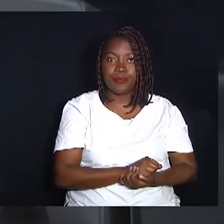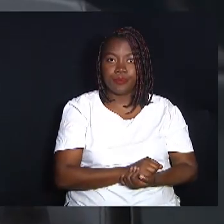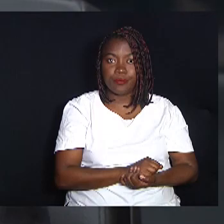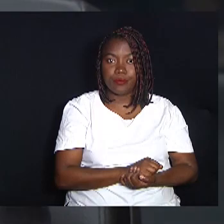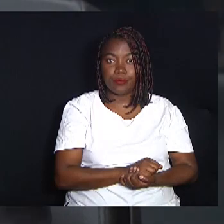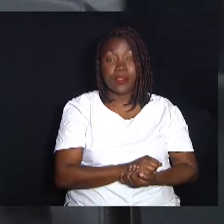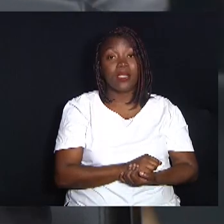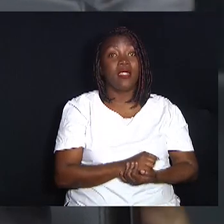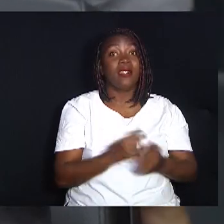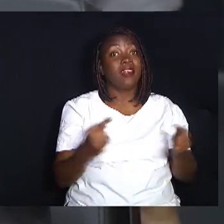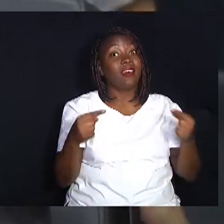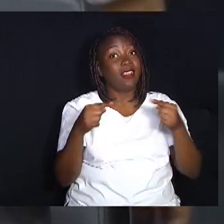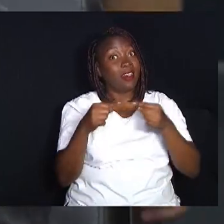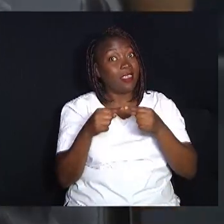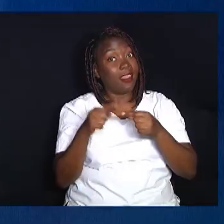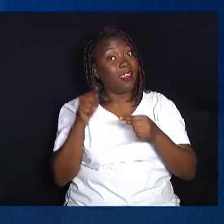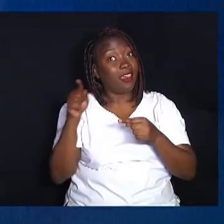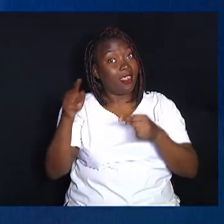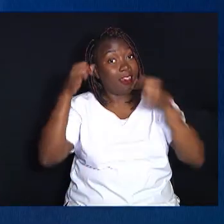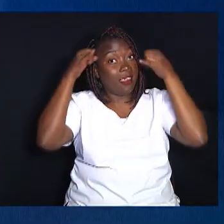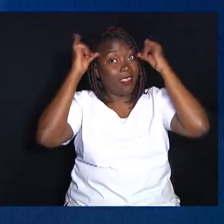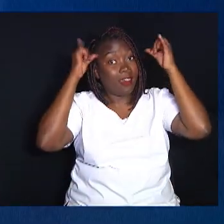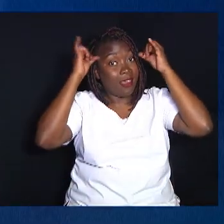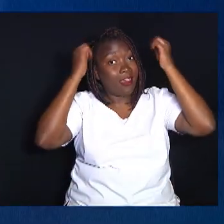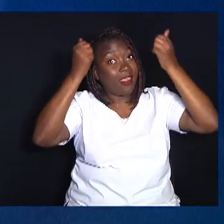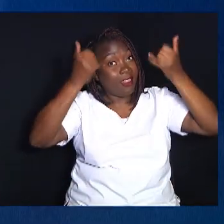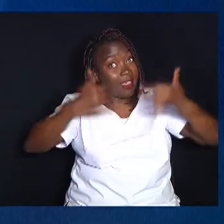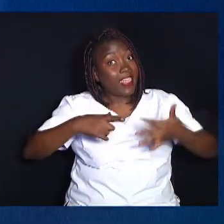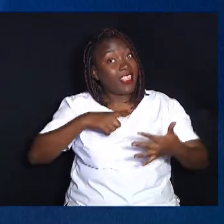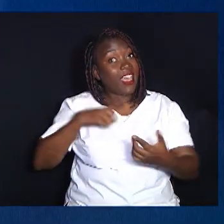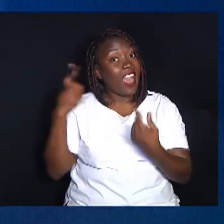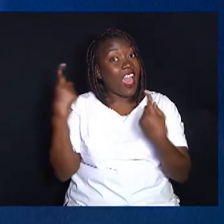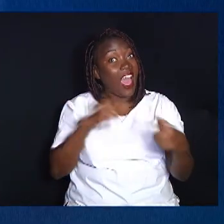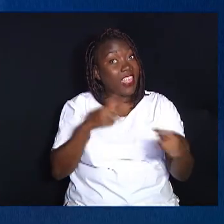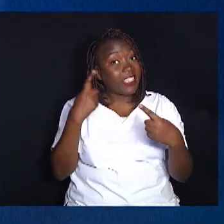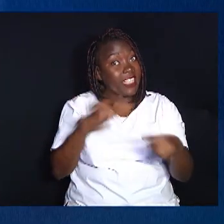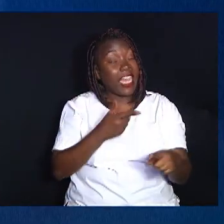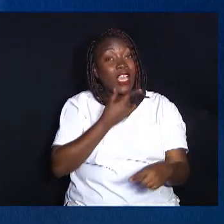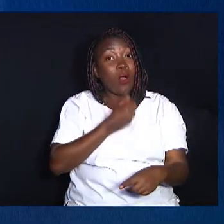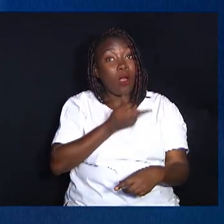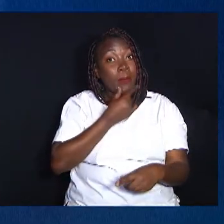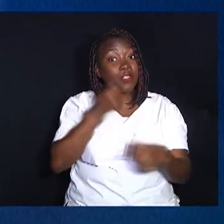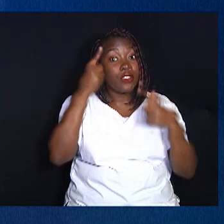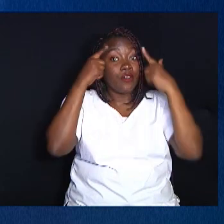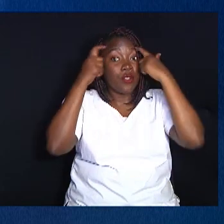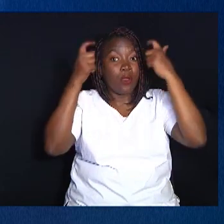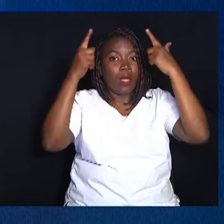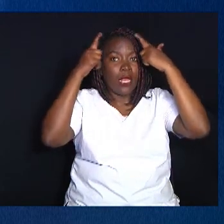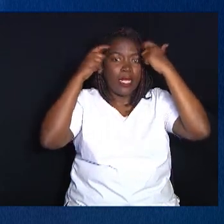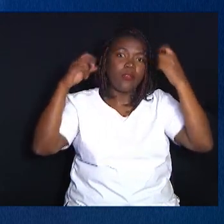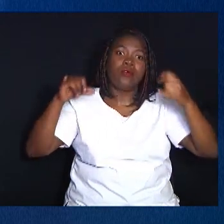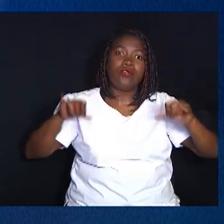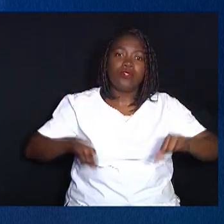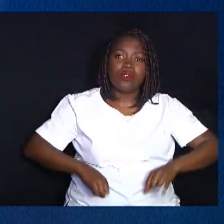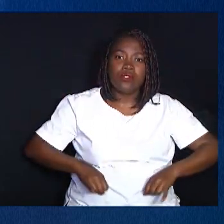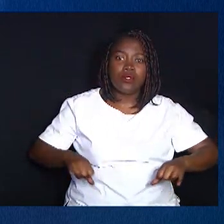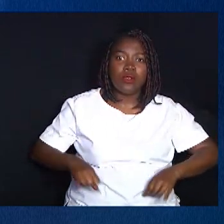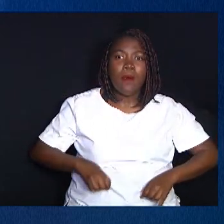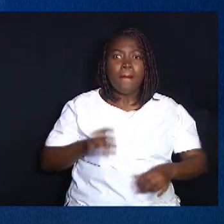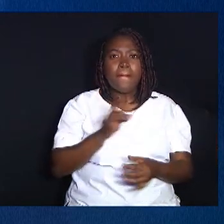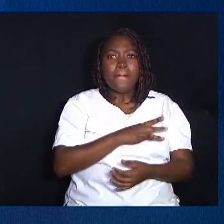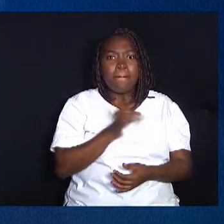De acordo com o vereador Paulo Búfalo, houve um ataque por homens violentos que causou medo, sensação